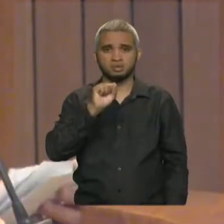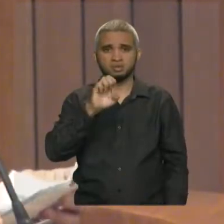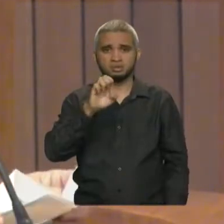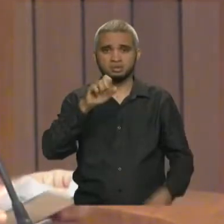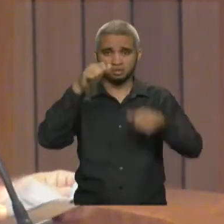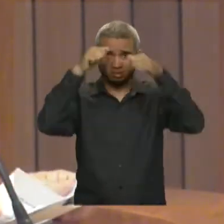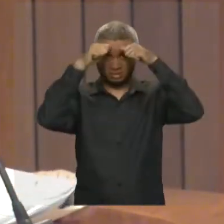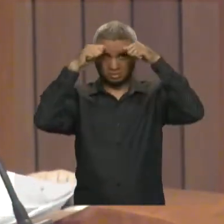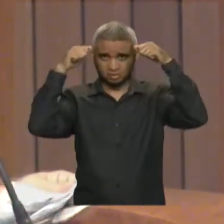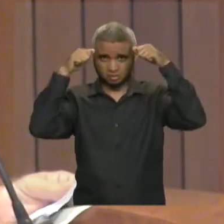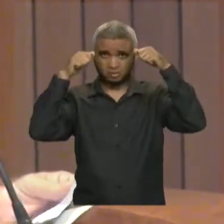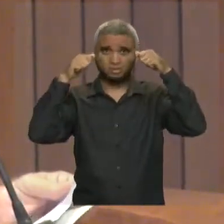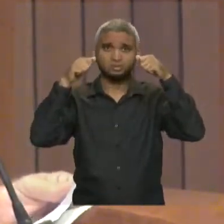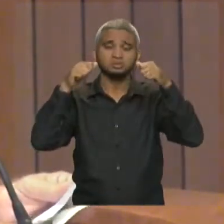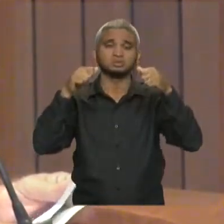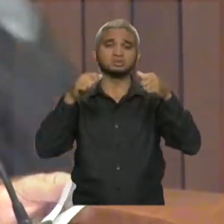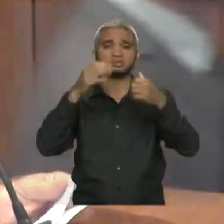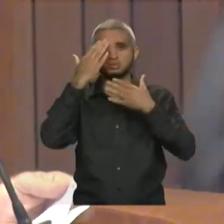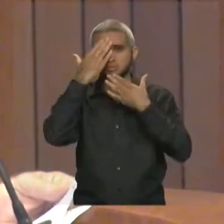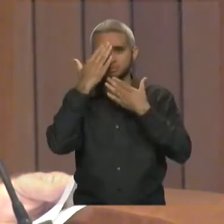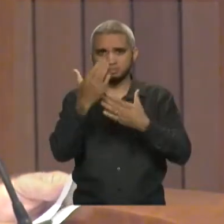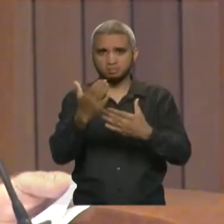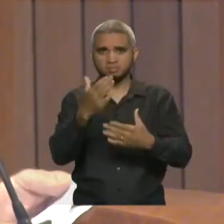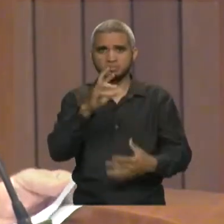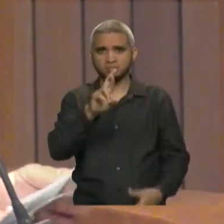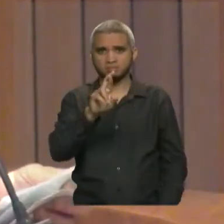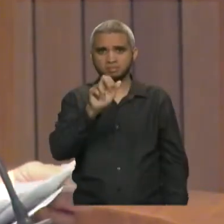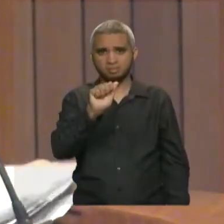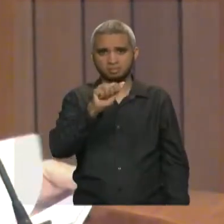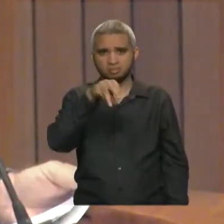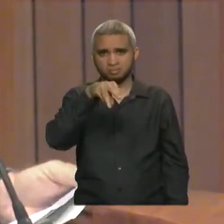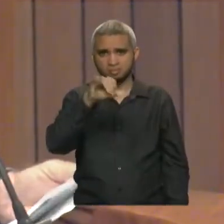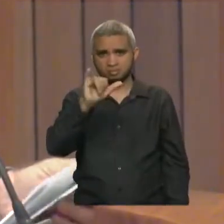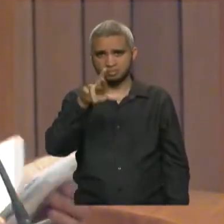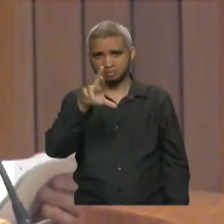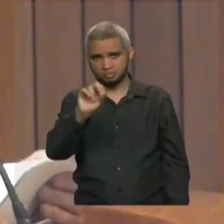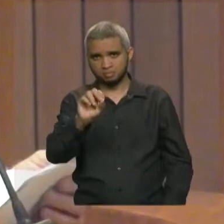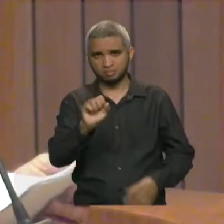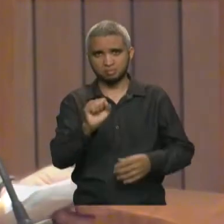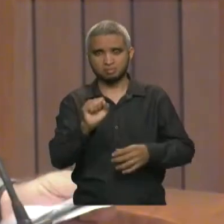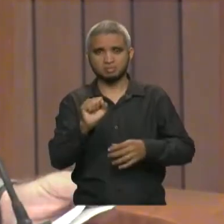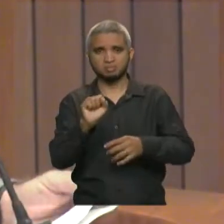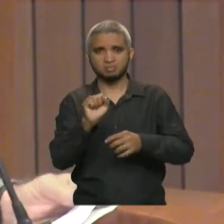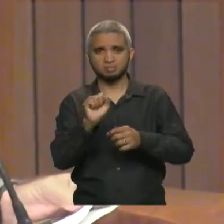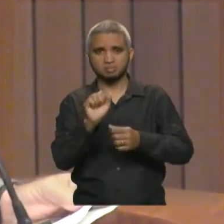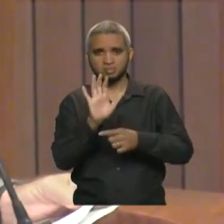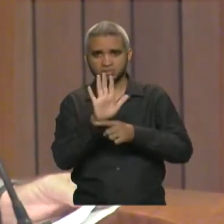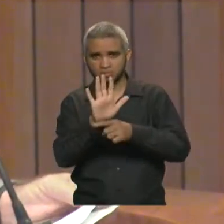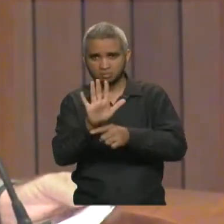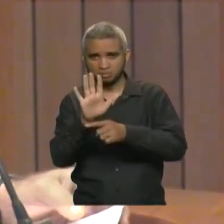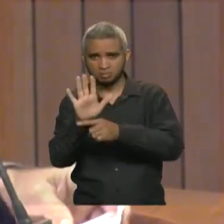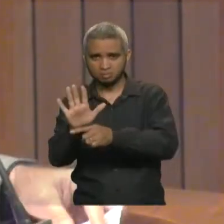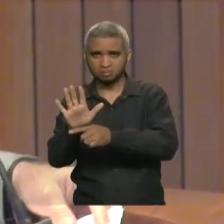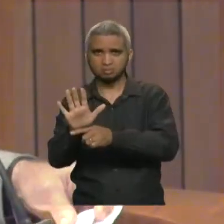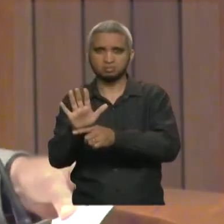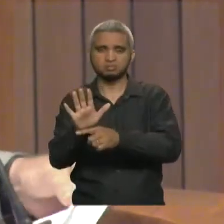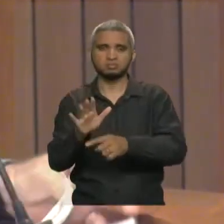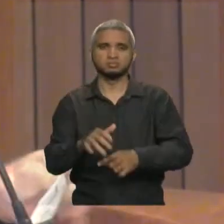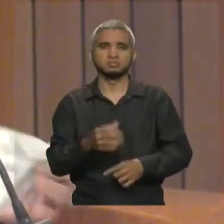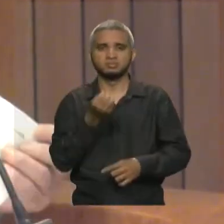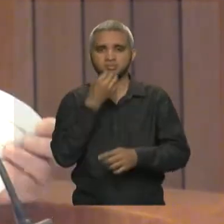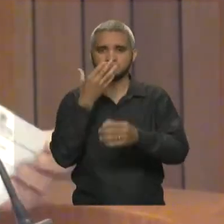por estar aí conduzindo aí nas dependências da nossa Casa. Sejam bem-vindos.